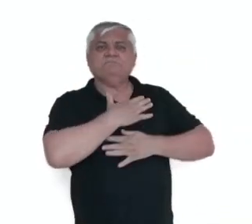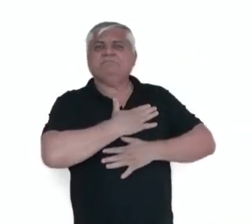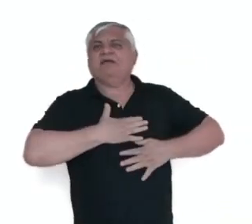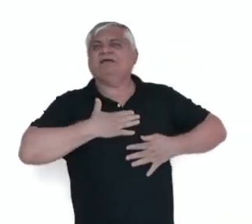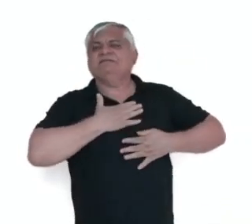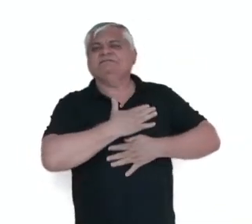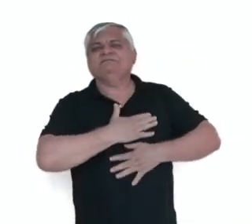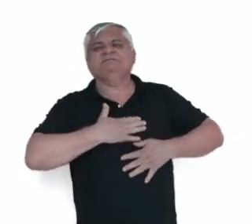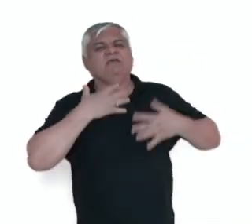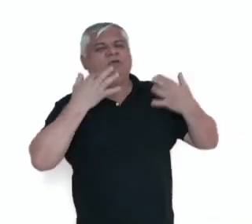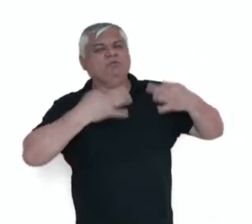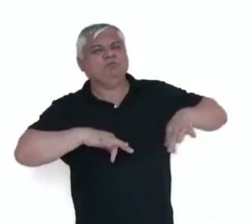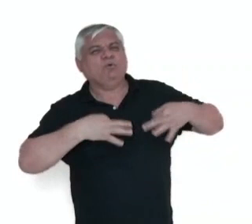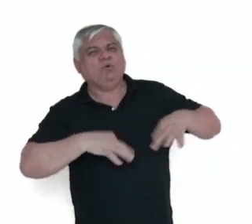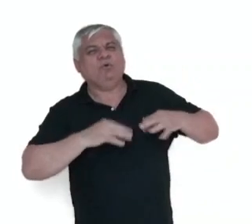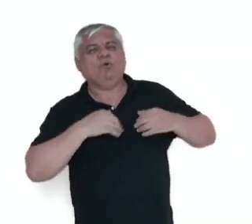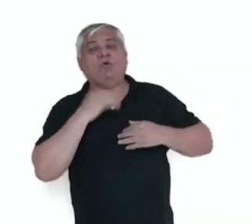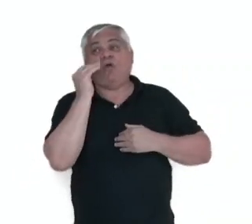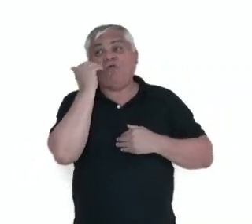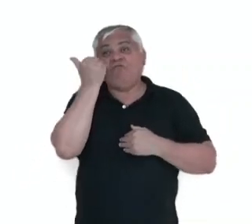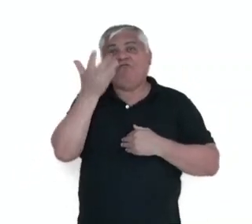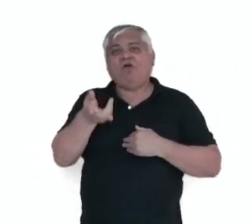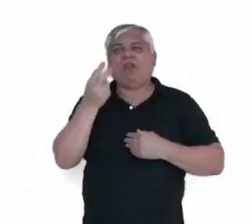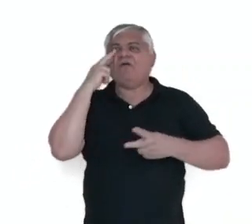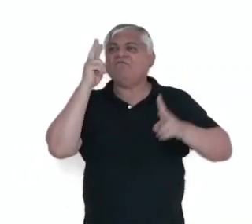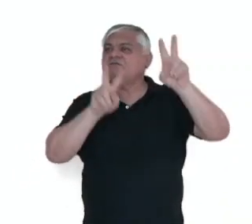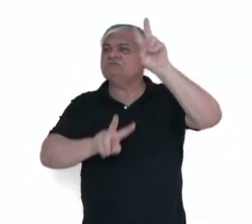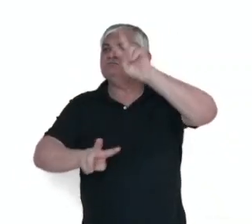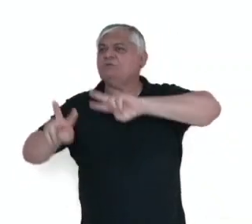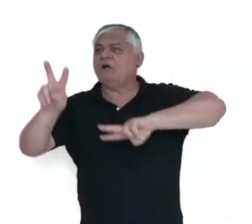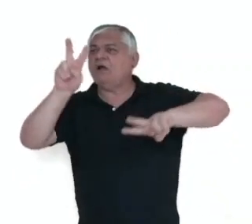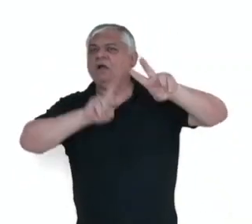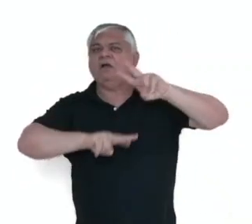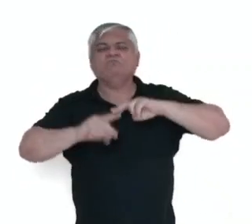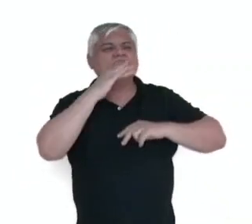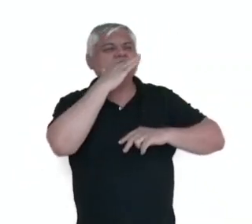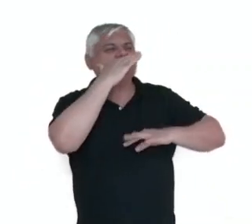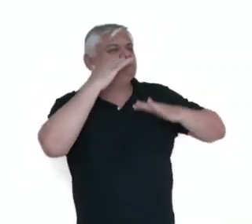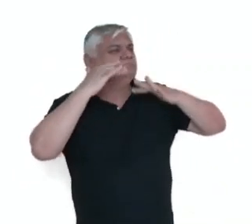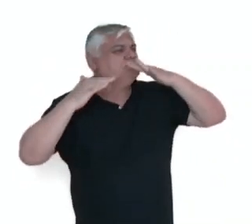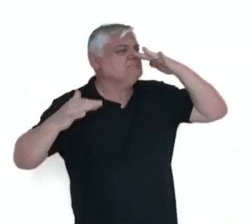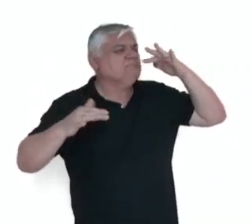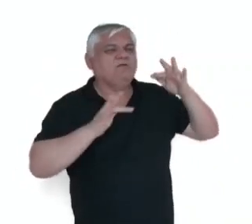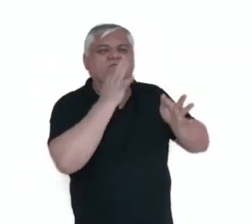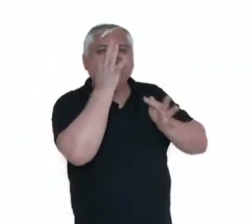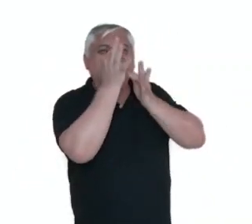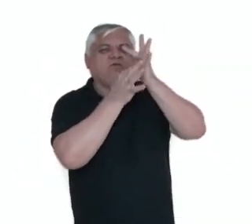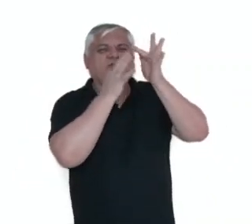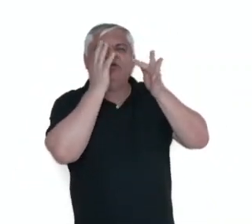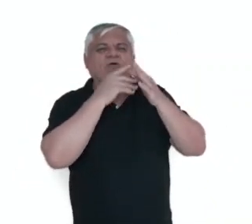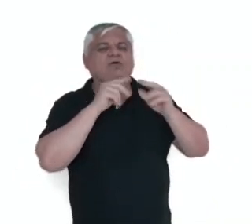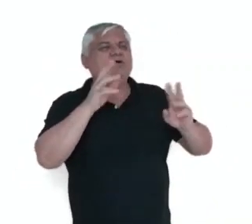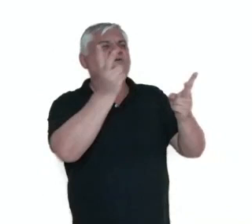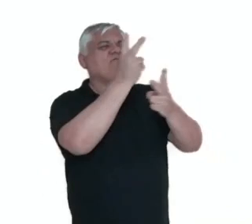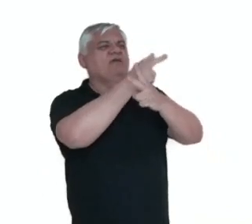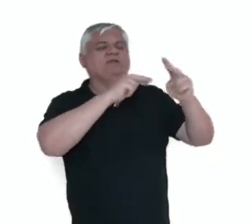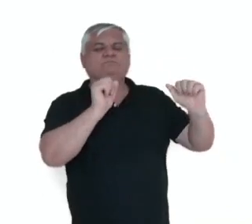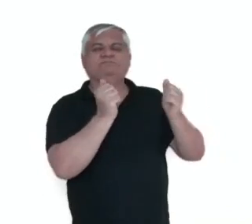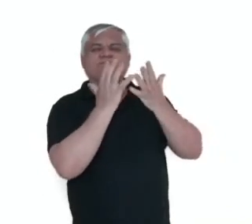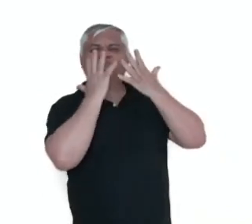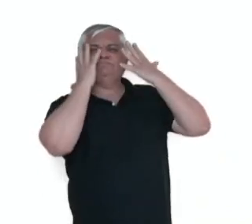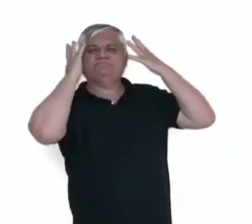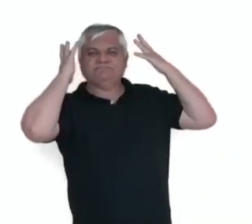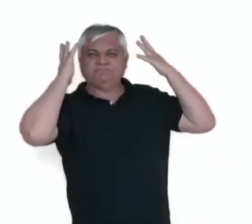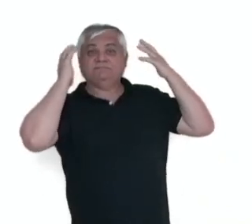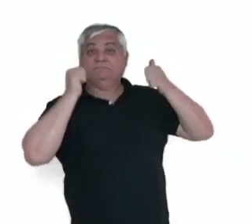ou dor, ou externas, como a visão de um campo, o cheiro de uma flor, a sensação tátil do vento no rosto,